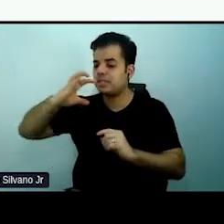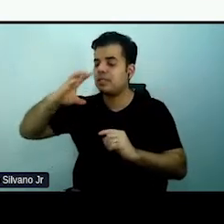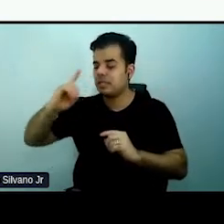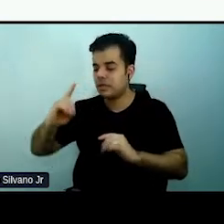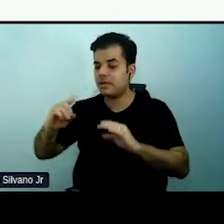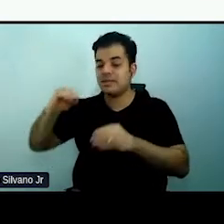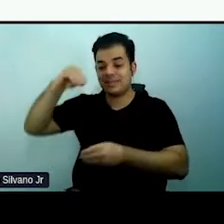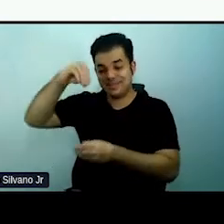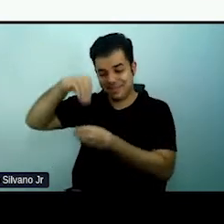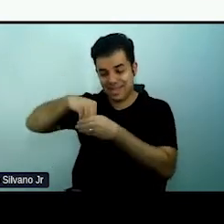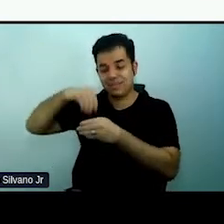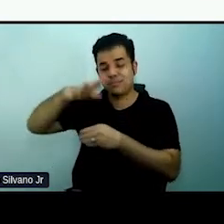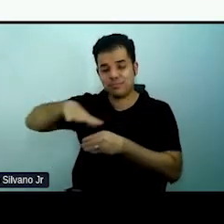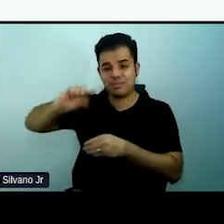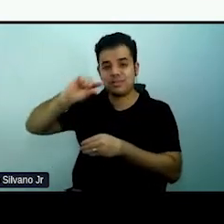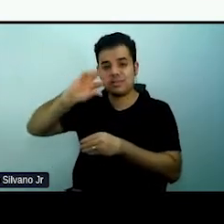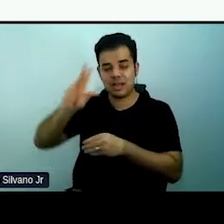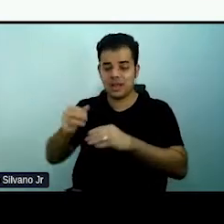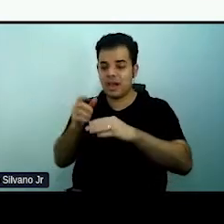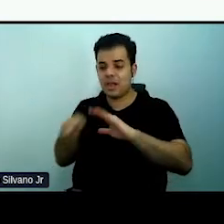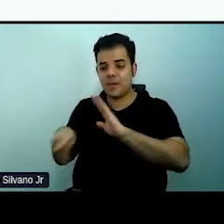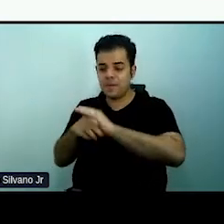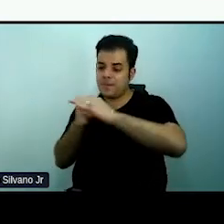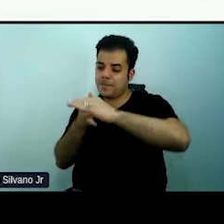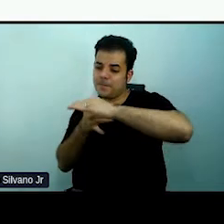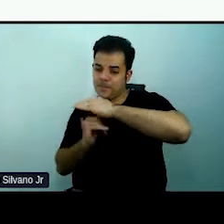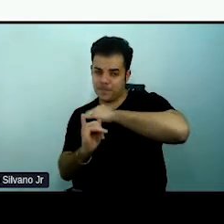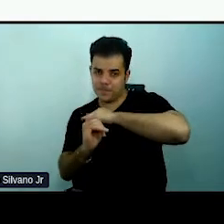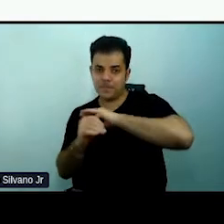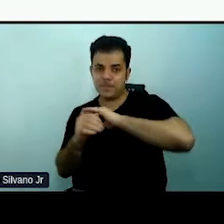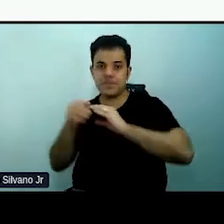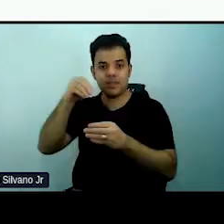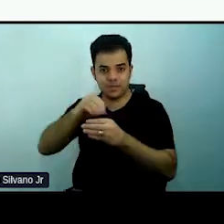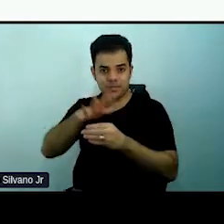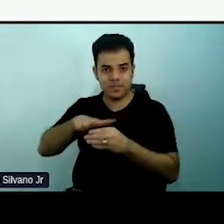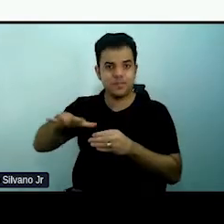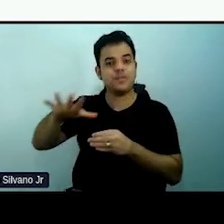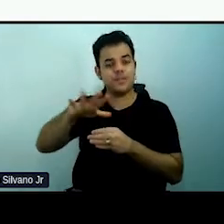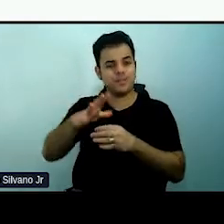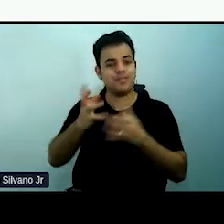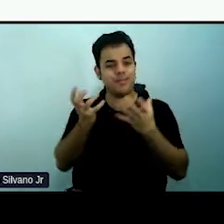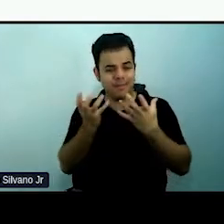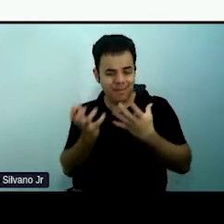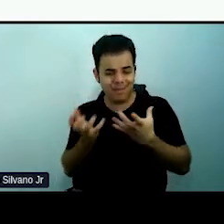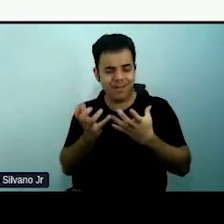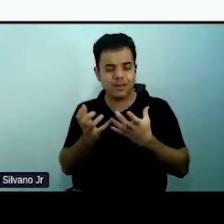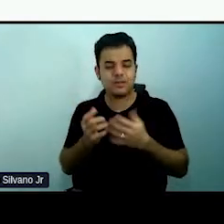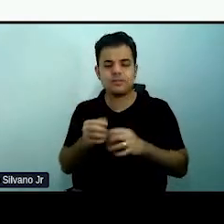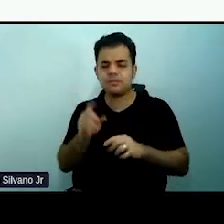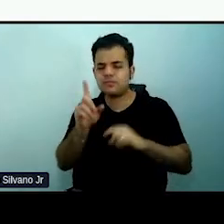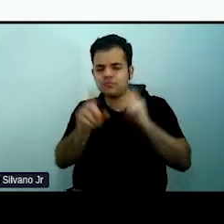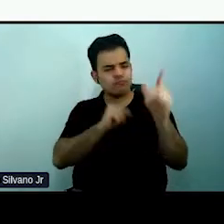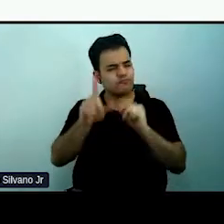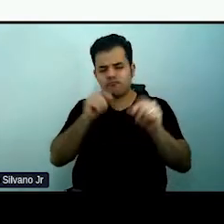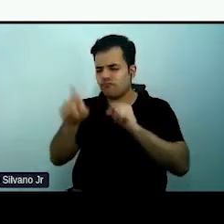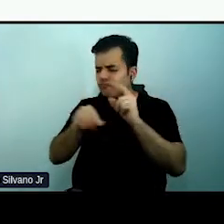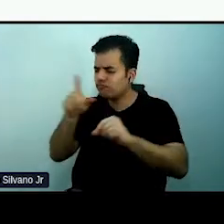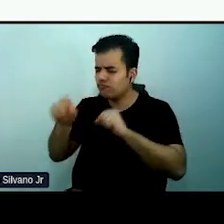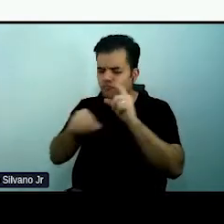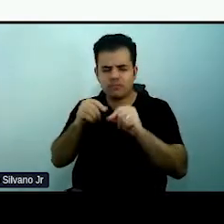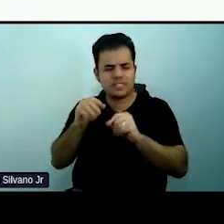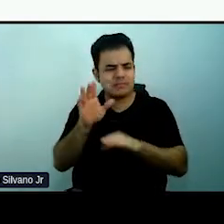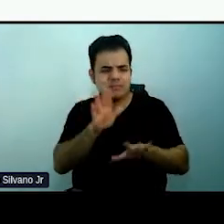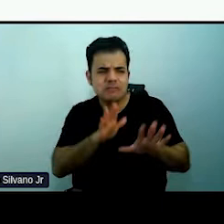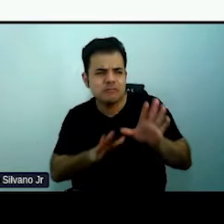da Serasa, que é uma startup dentro da Expedia, para todos terem essa ciência. Então, foi um processo seletivo muito